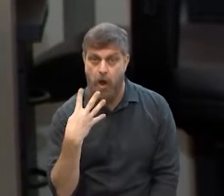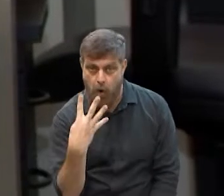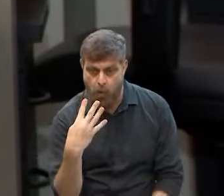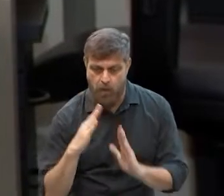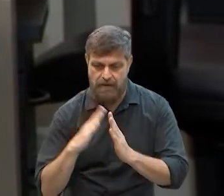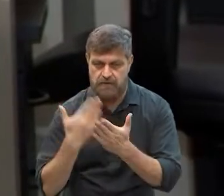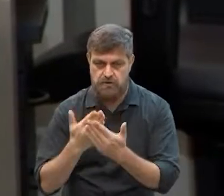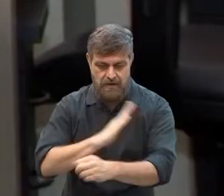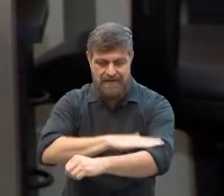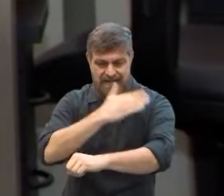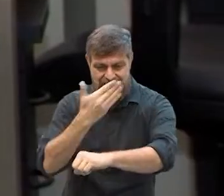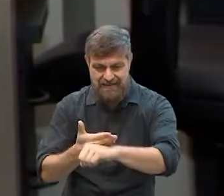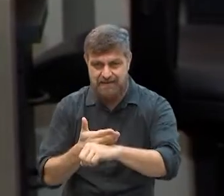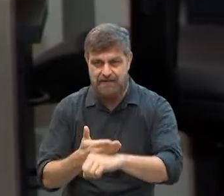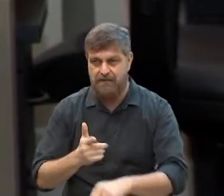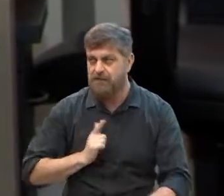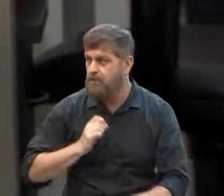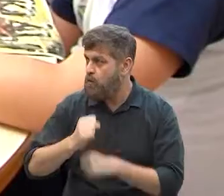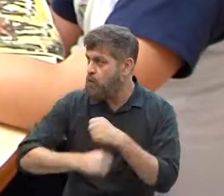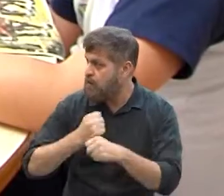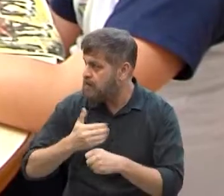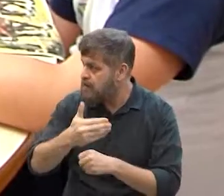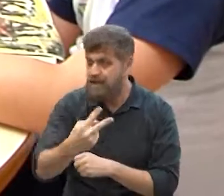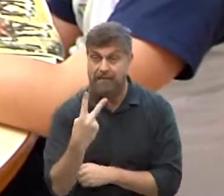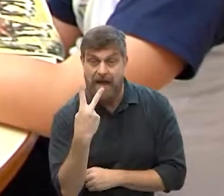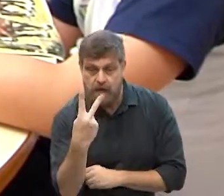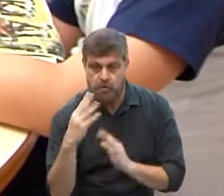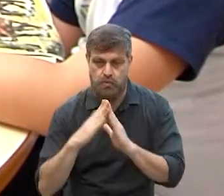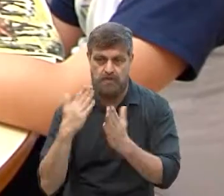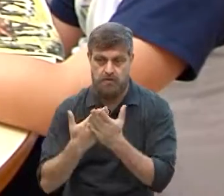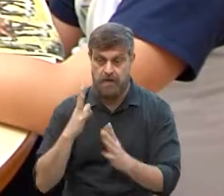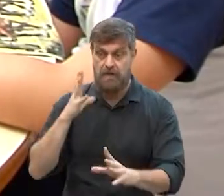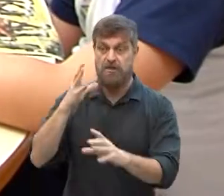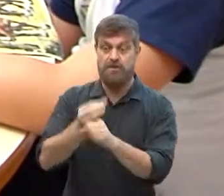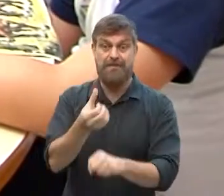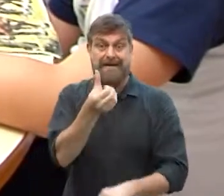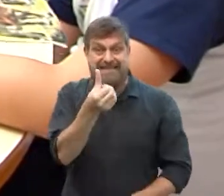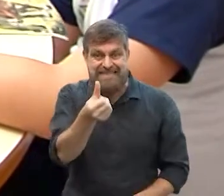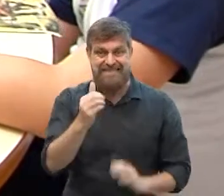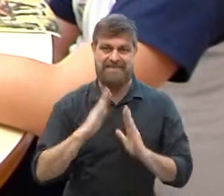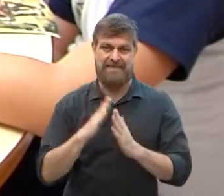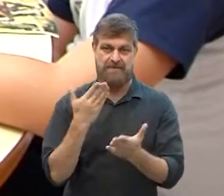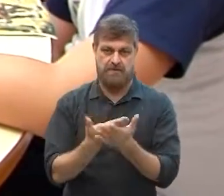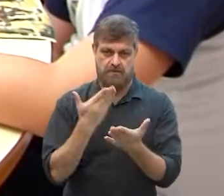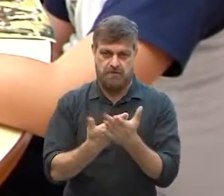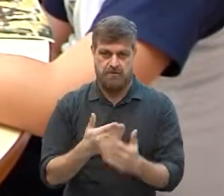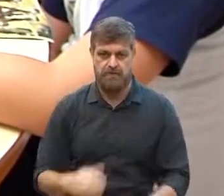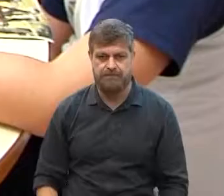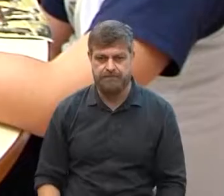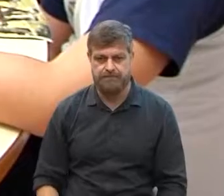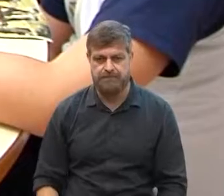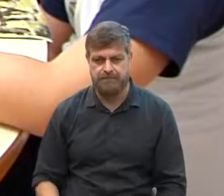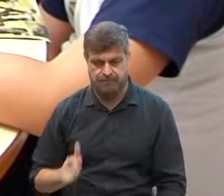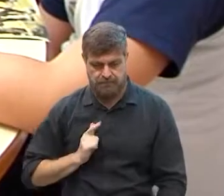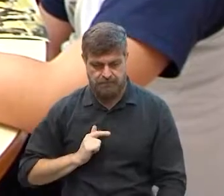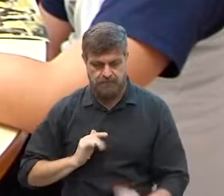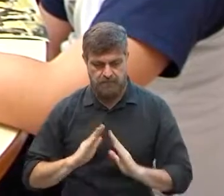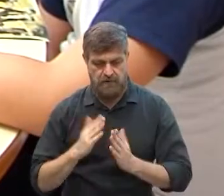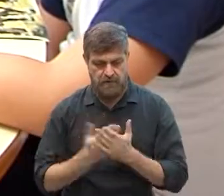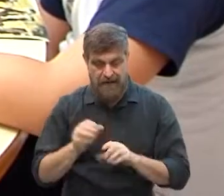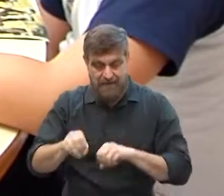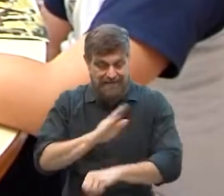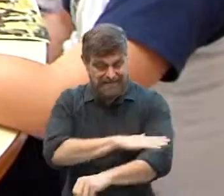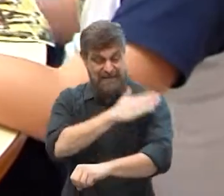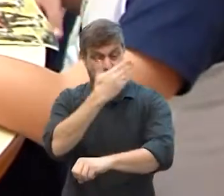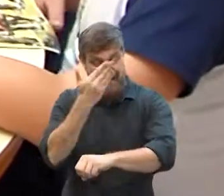integral. No ano que vem nós teremos mais 2, então são 6 escolas. E esse processo de educação integral foi construído de modo